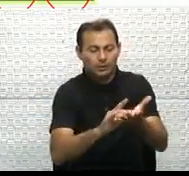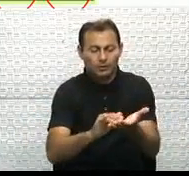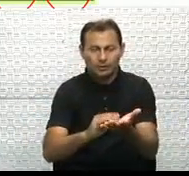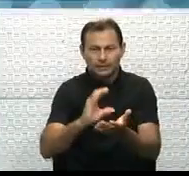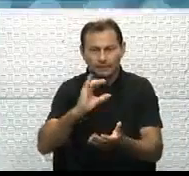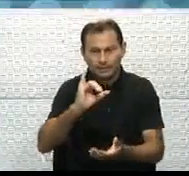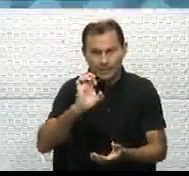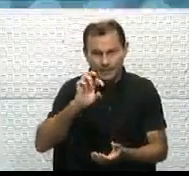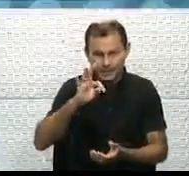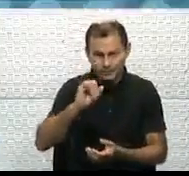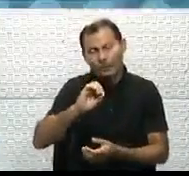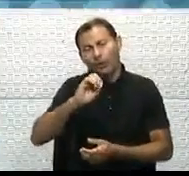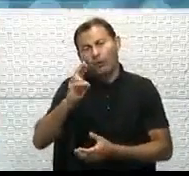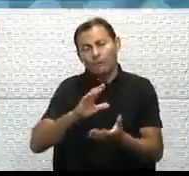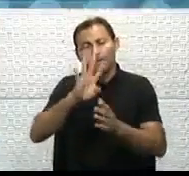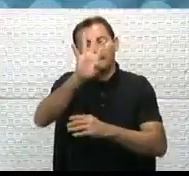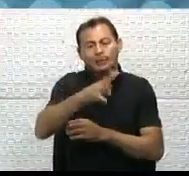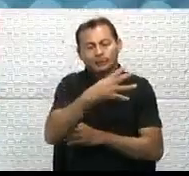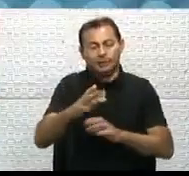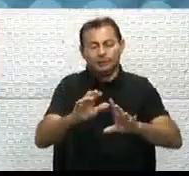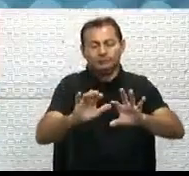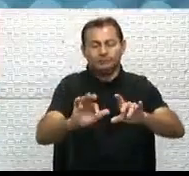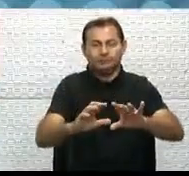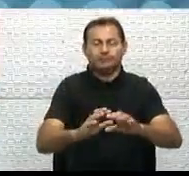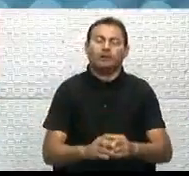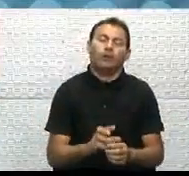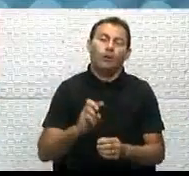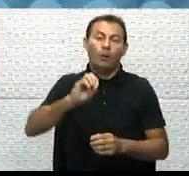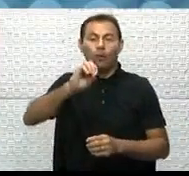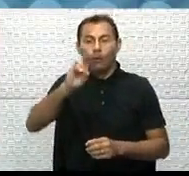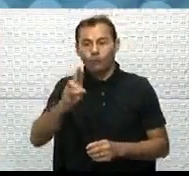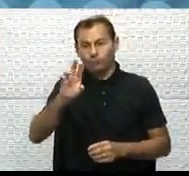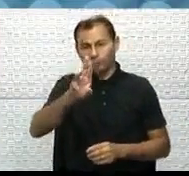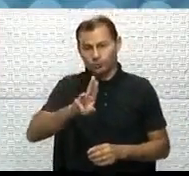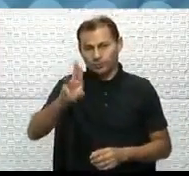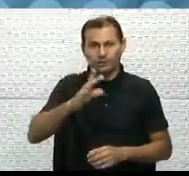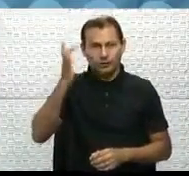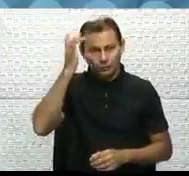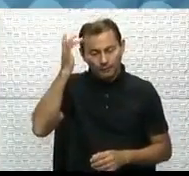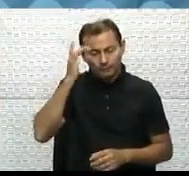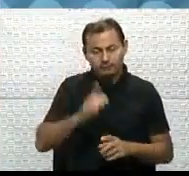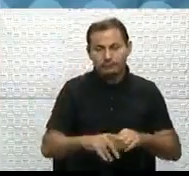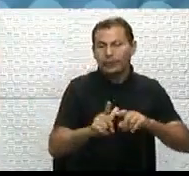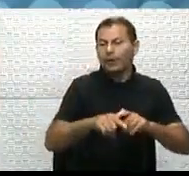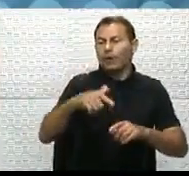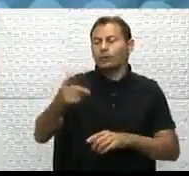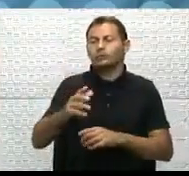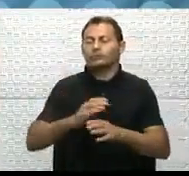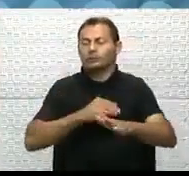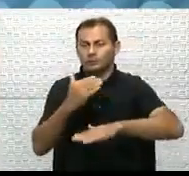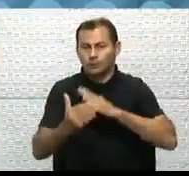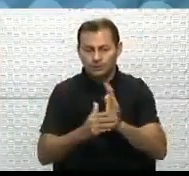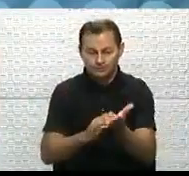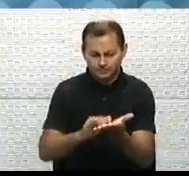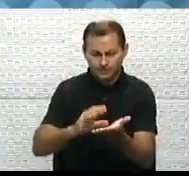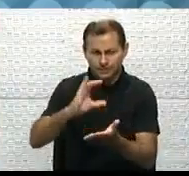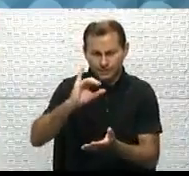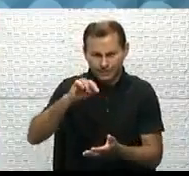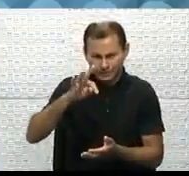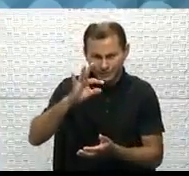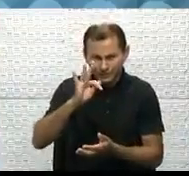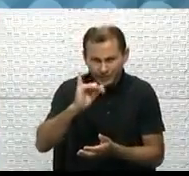calculadora científica ou na planilha eletrônica ou utilizando a fórmula. Uma outra questão é com relação se todas as calculadoras